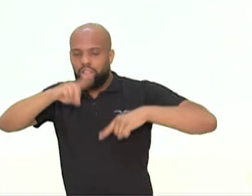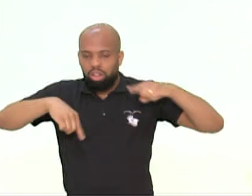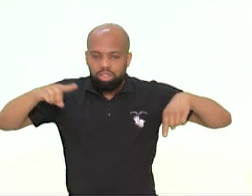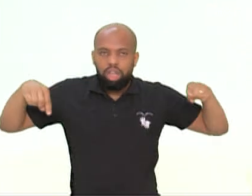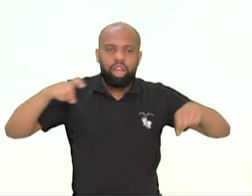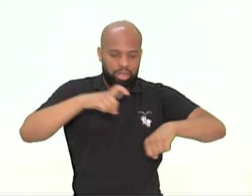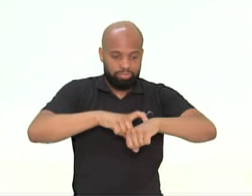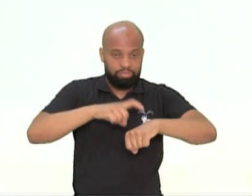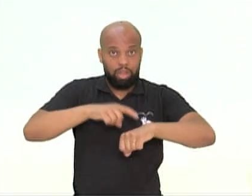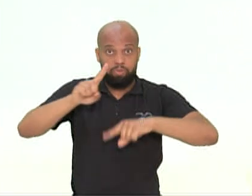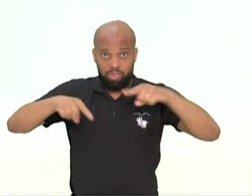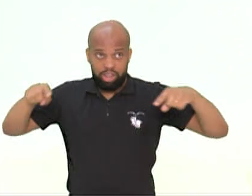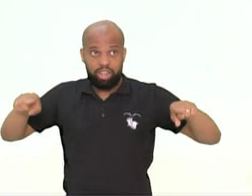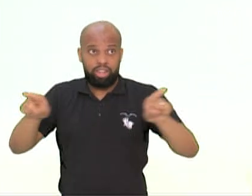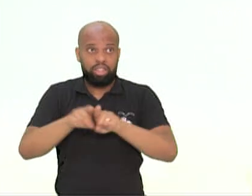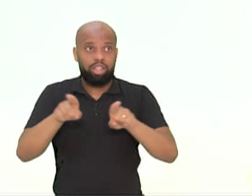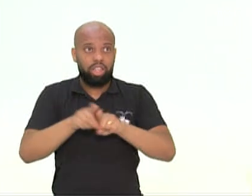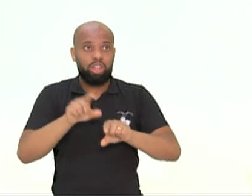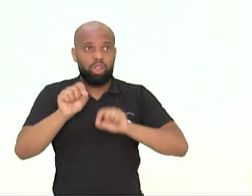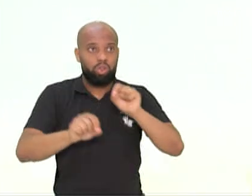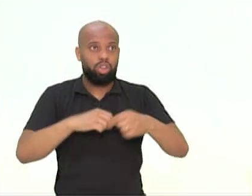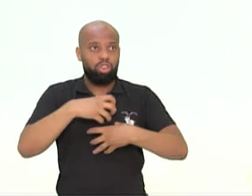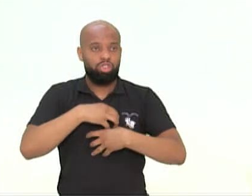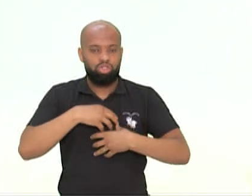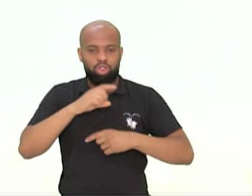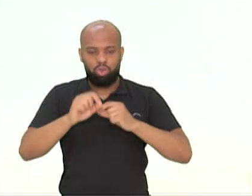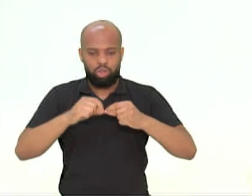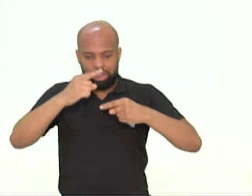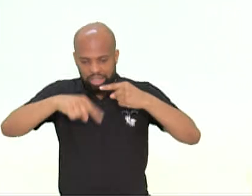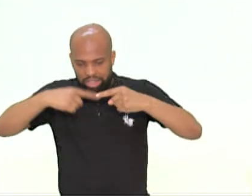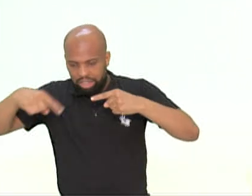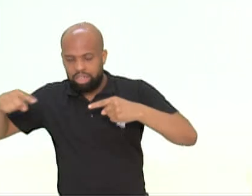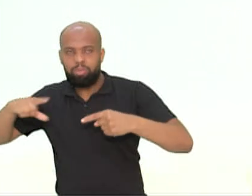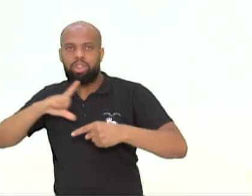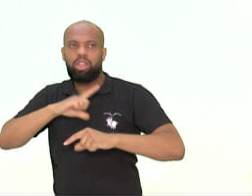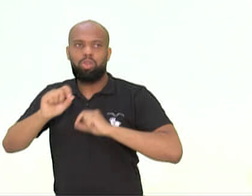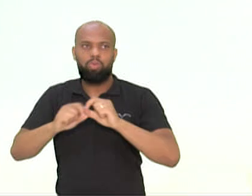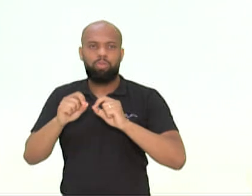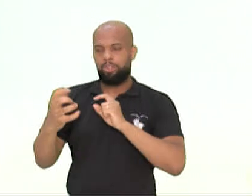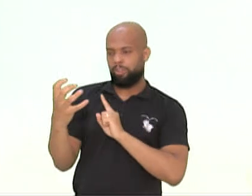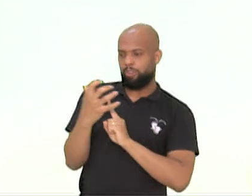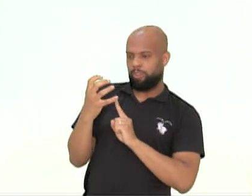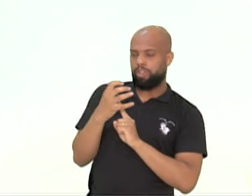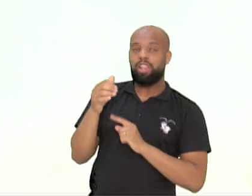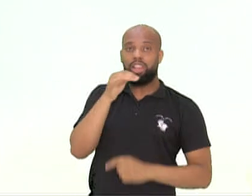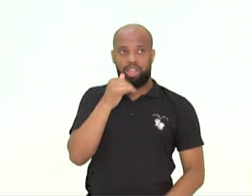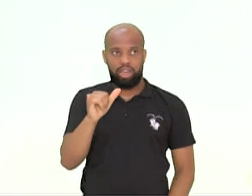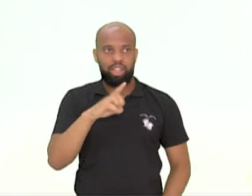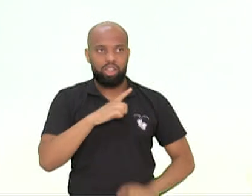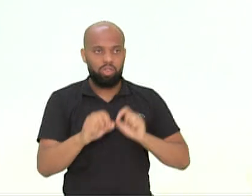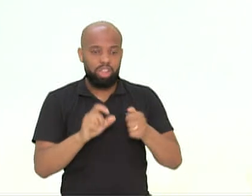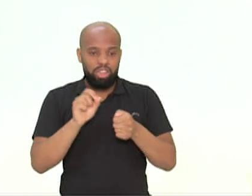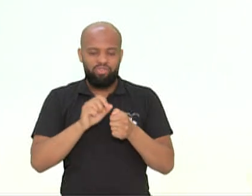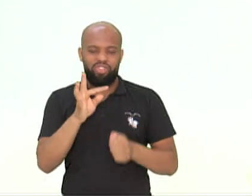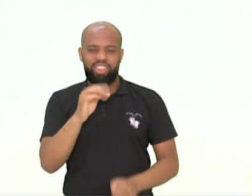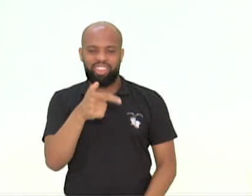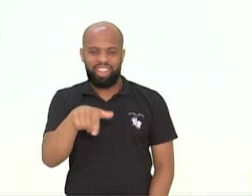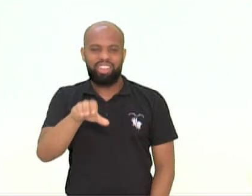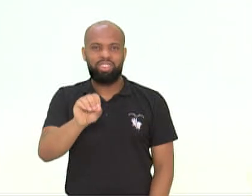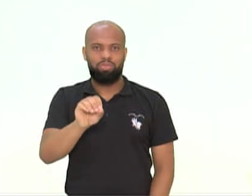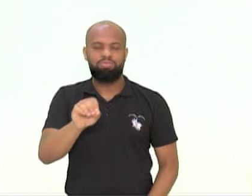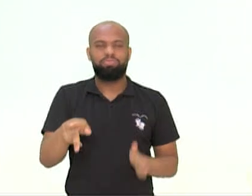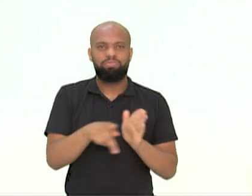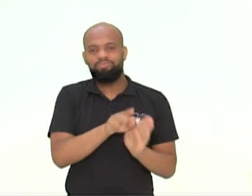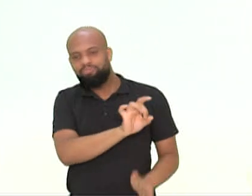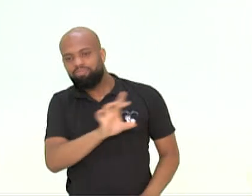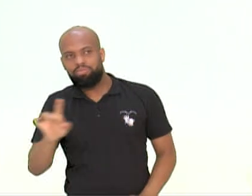no tempo, as espiras, então, sofrem uma indução elétrica, geram tensões em cada bobina. E aí eu vou